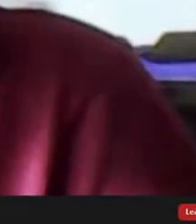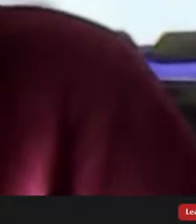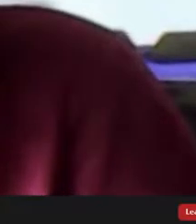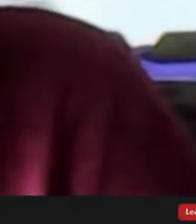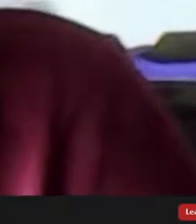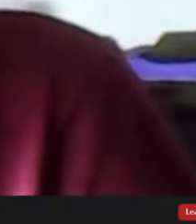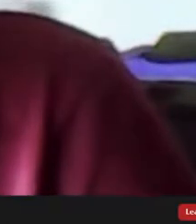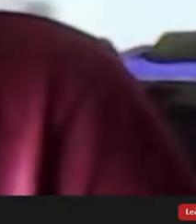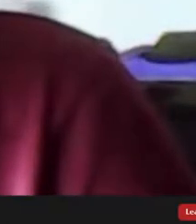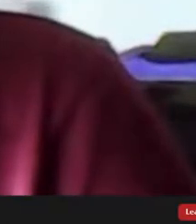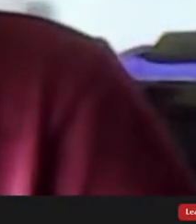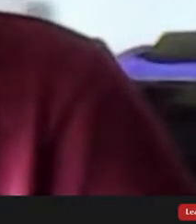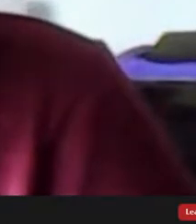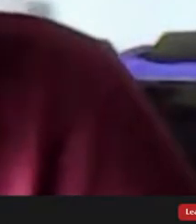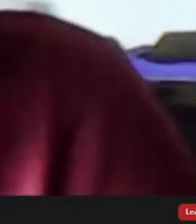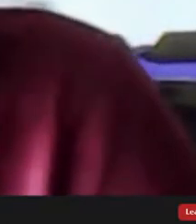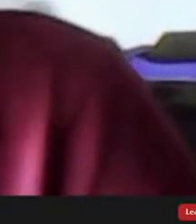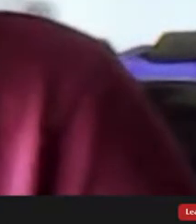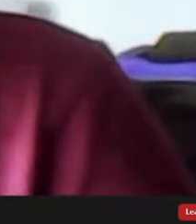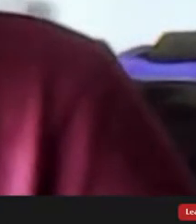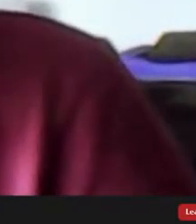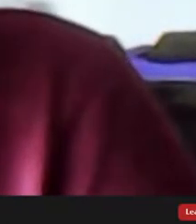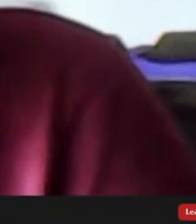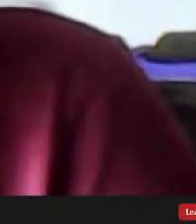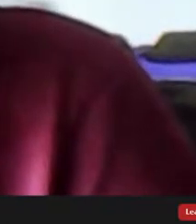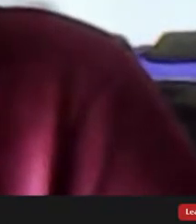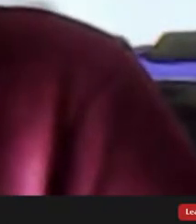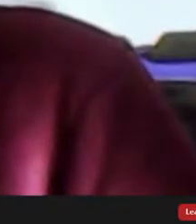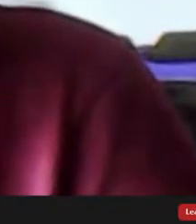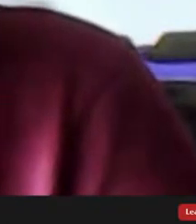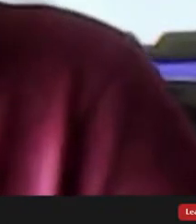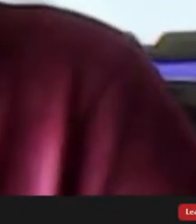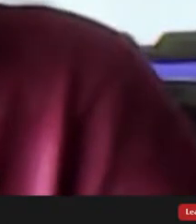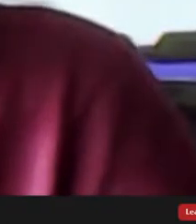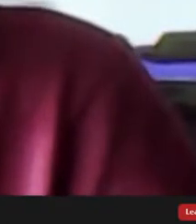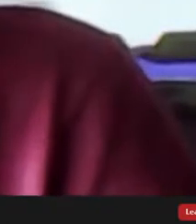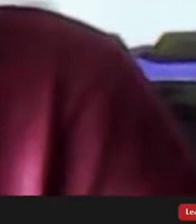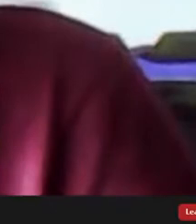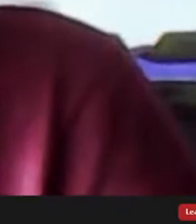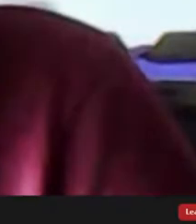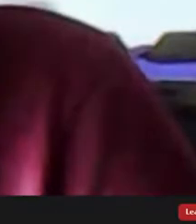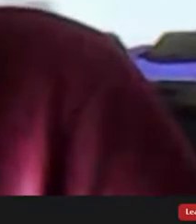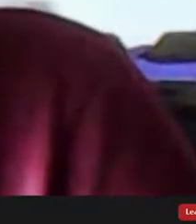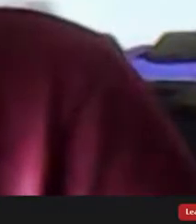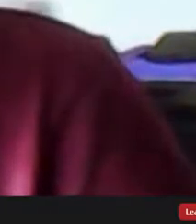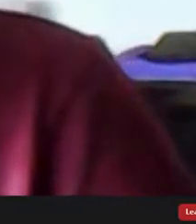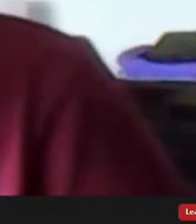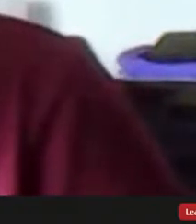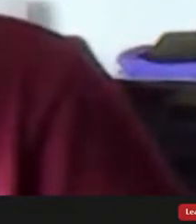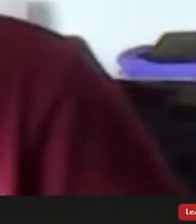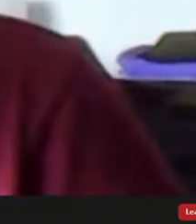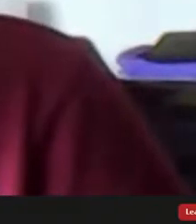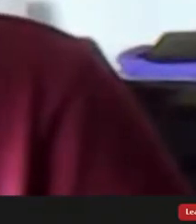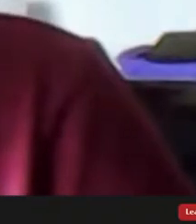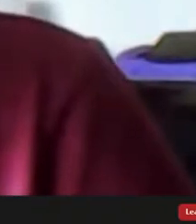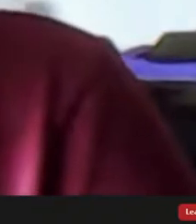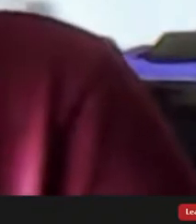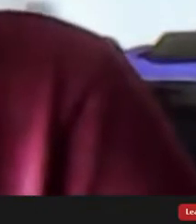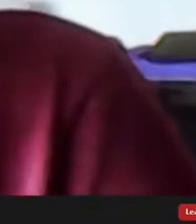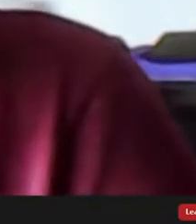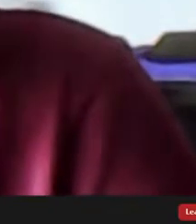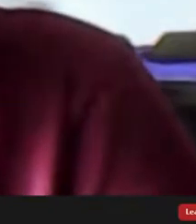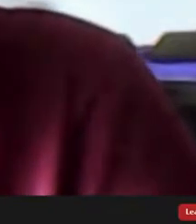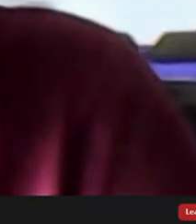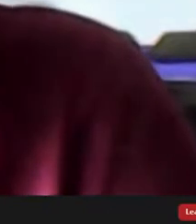estudantes. E a gente teve também o desafio de fazer com que uma rede com escolas vazias